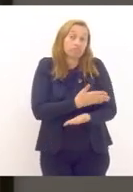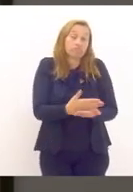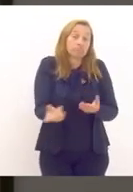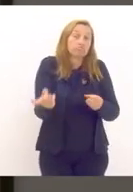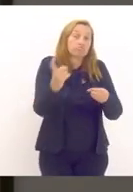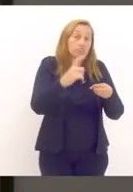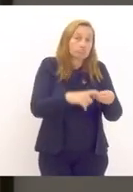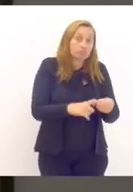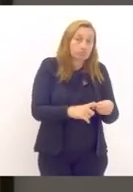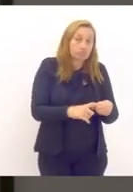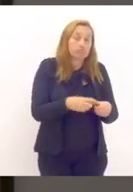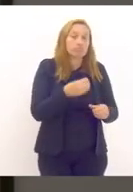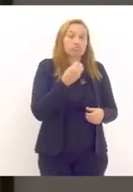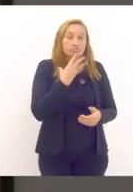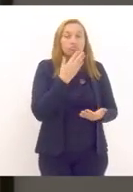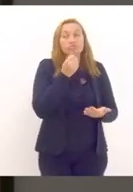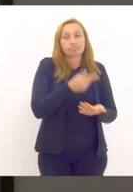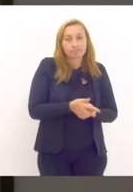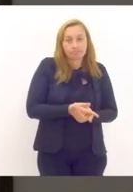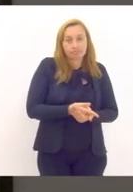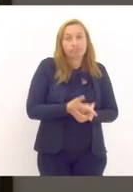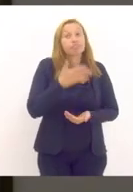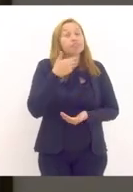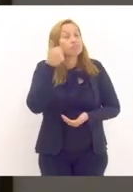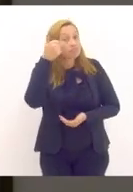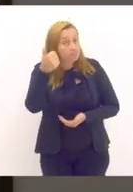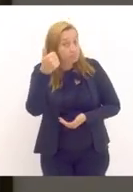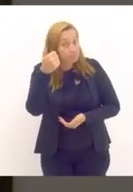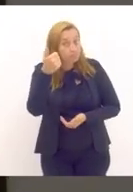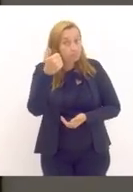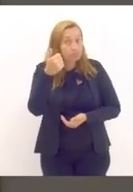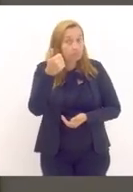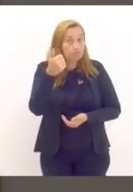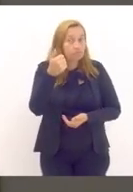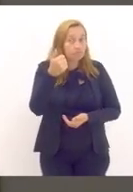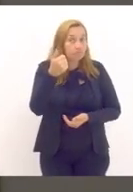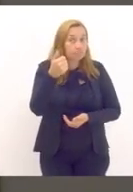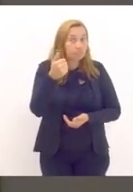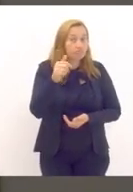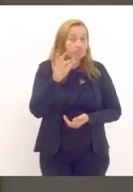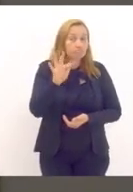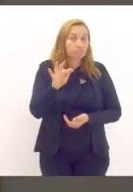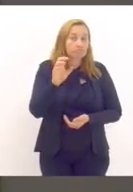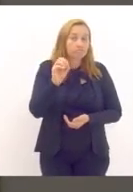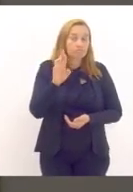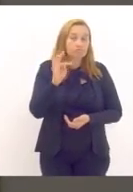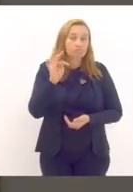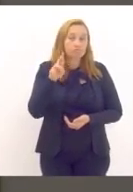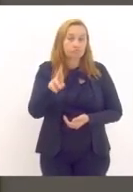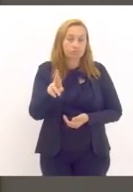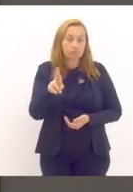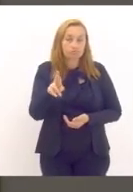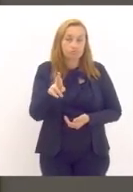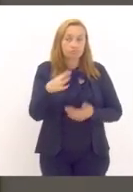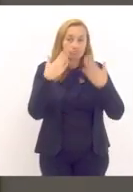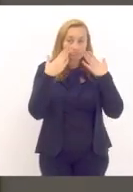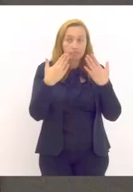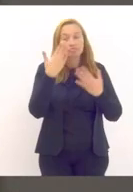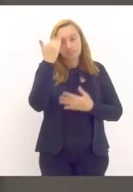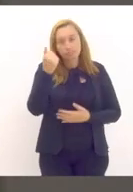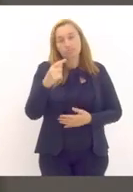ser visto como bom pagador. Melhores fornecedores se apresentam, porque sabem que vão receber. Ou seja, isso